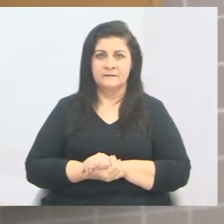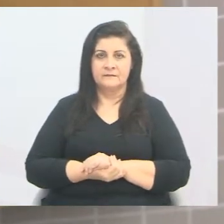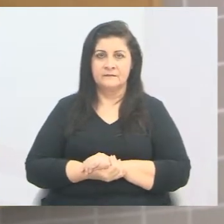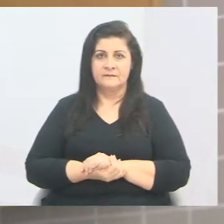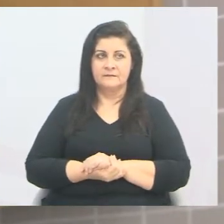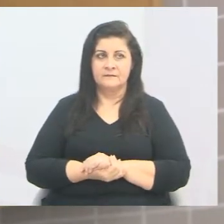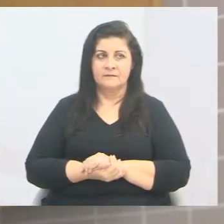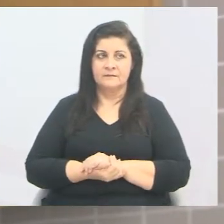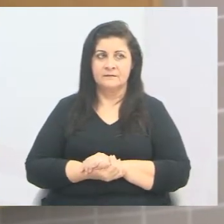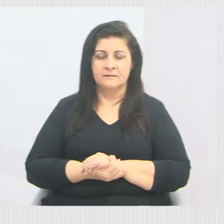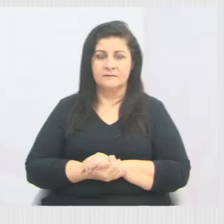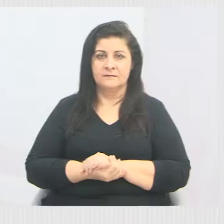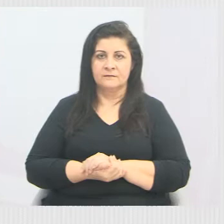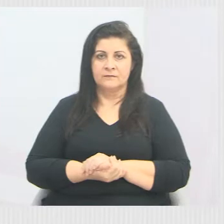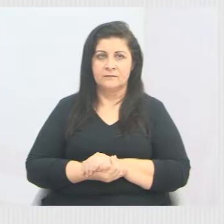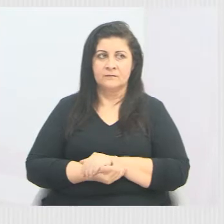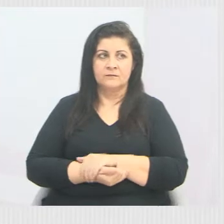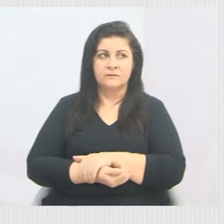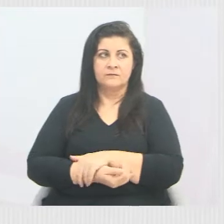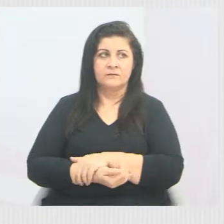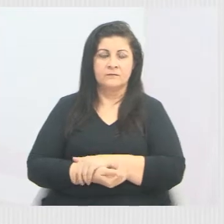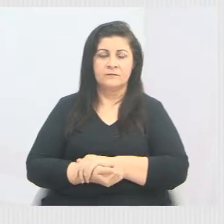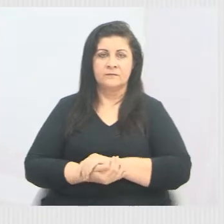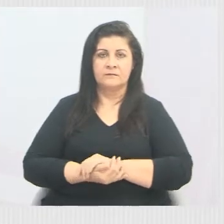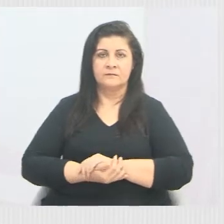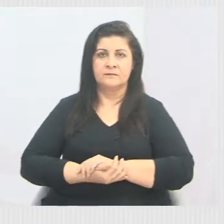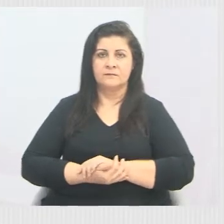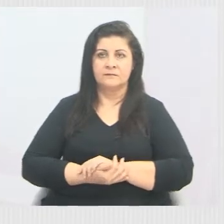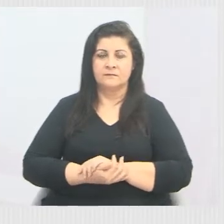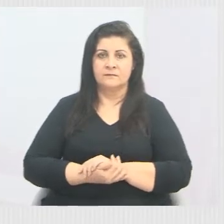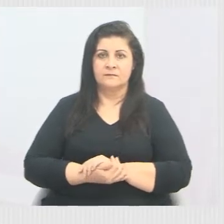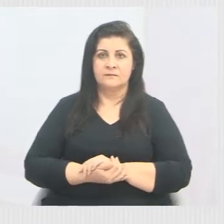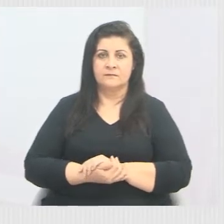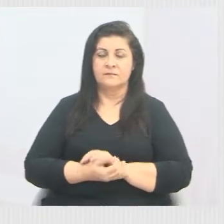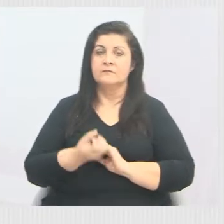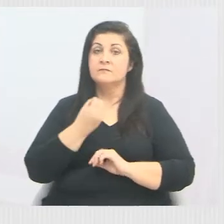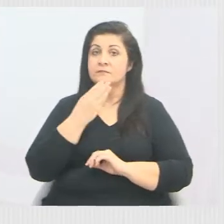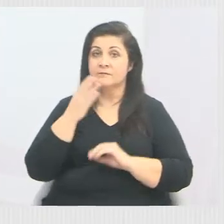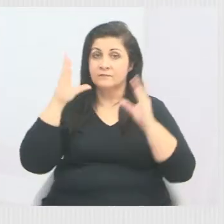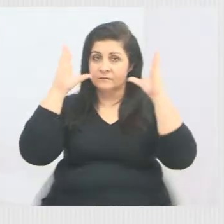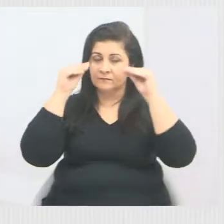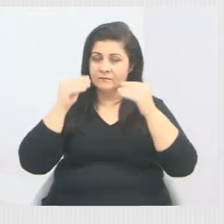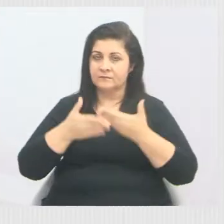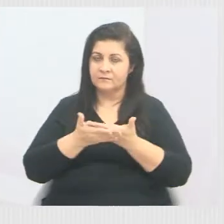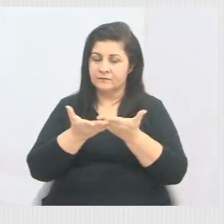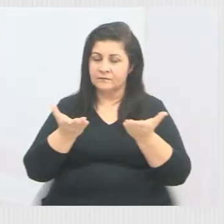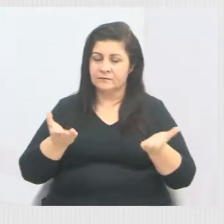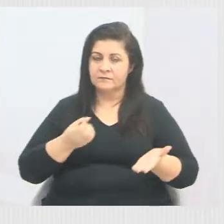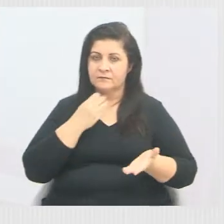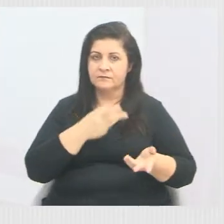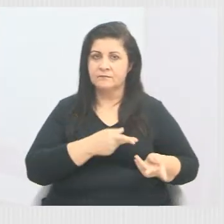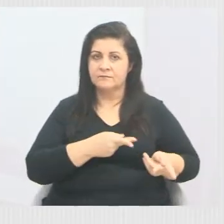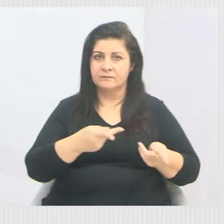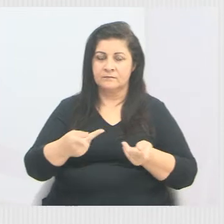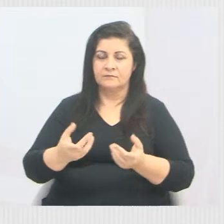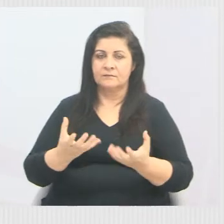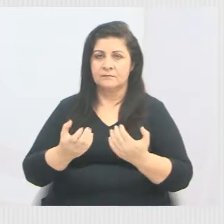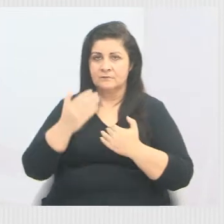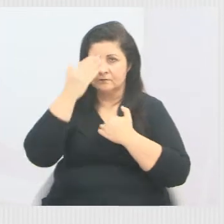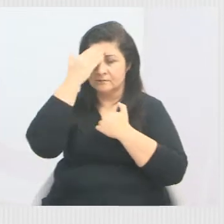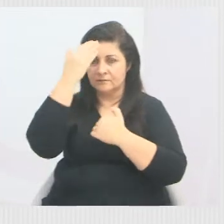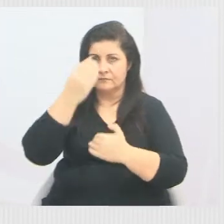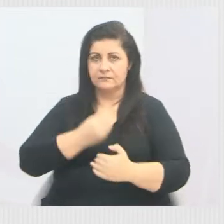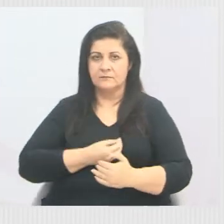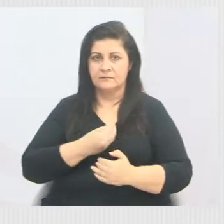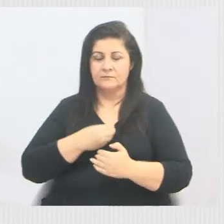Não está saindo a imagem. Agora sim. Boa noite a todos, sejam todos bem-vindos. Queria agradecer aqui a presença,